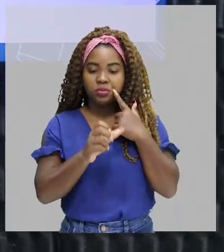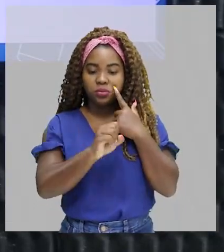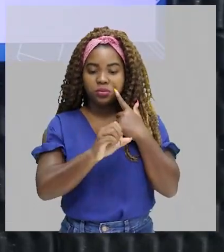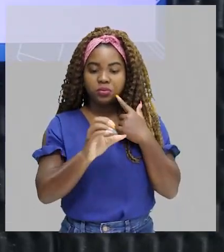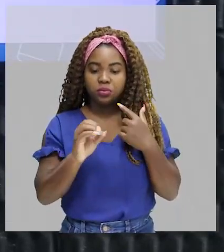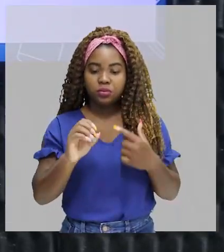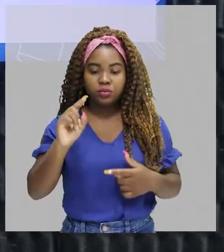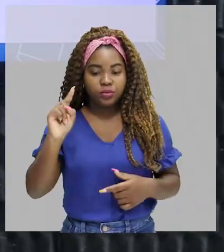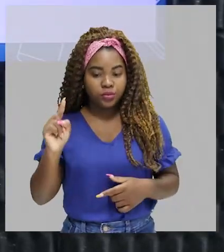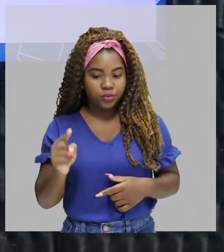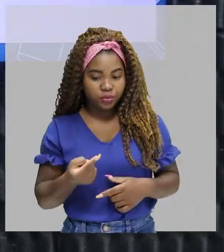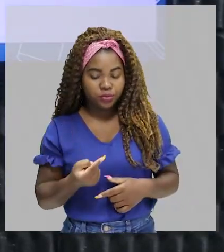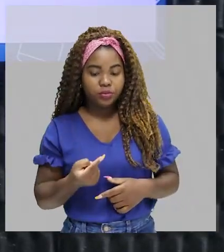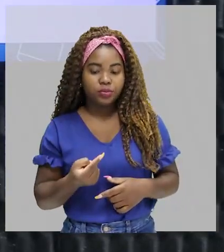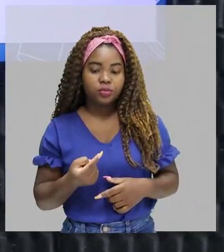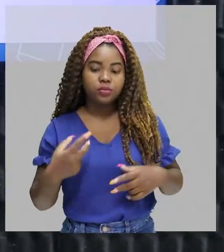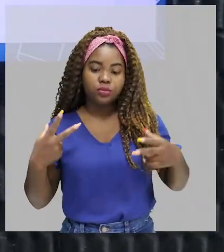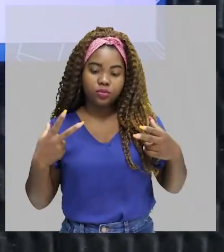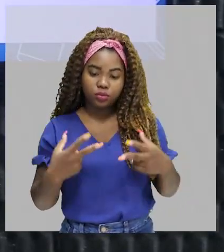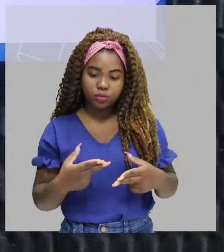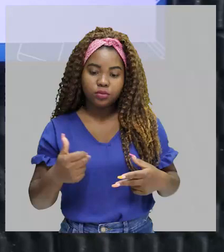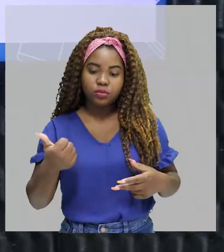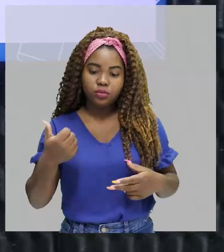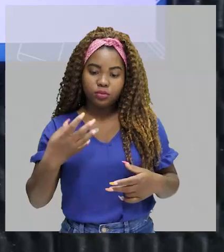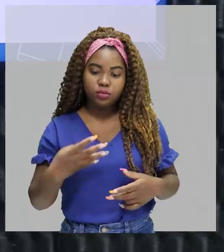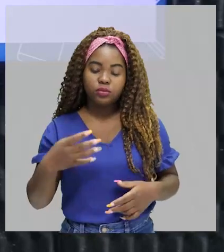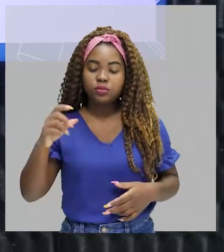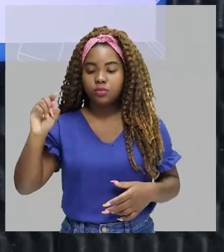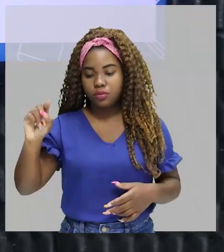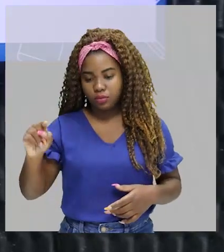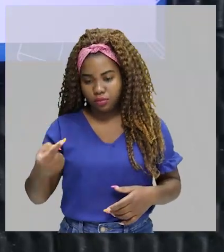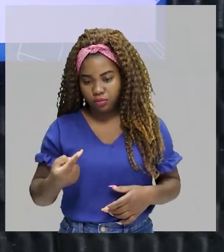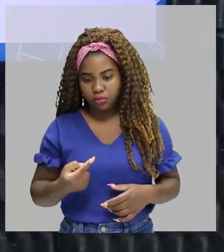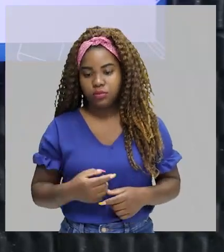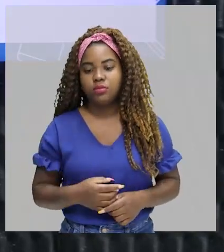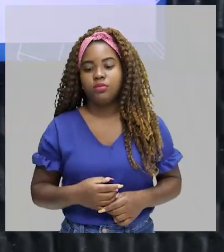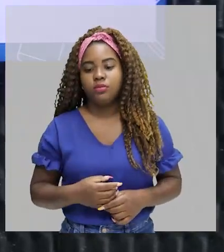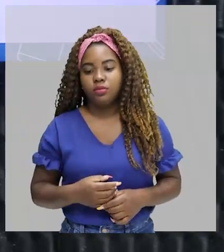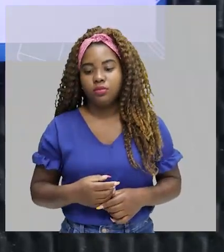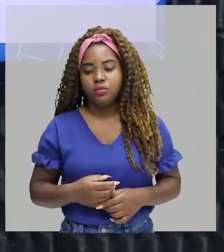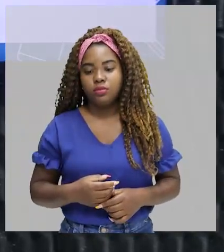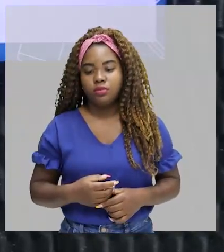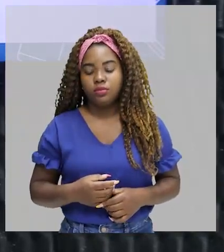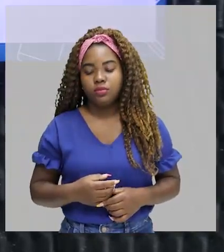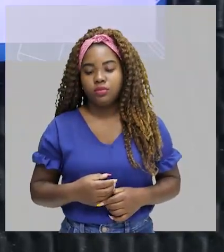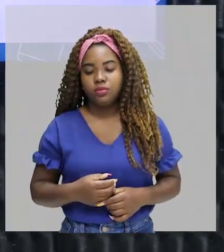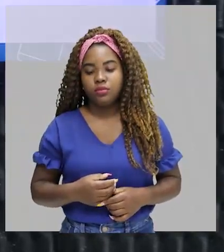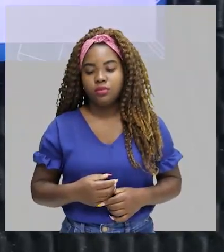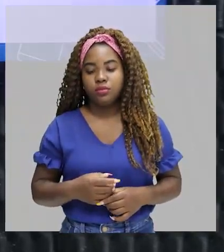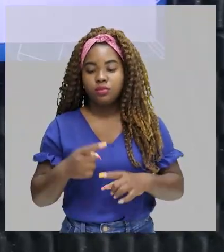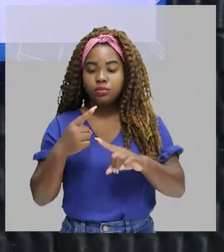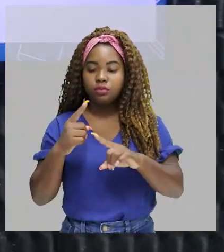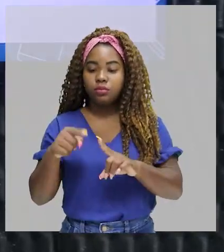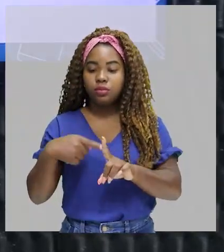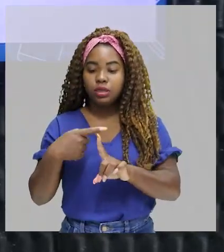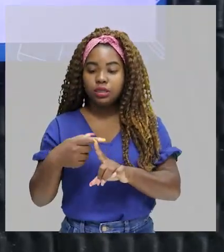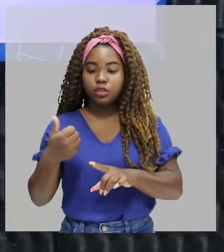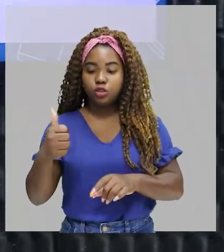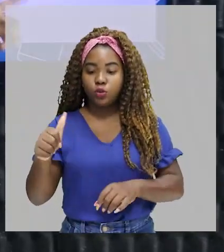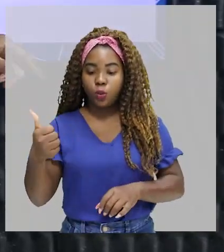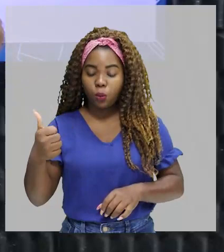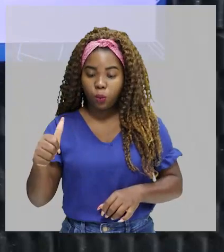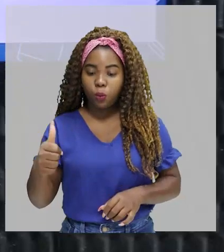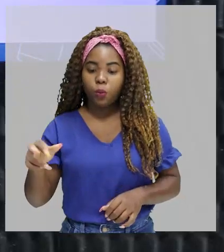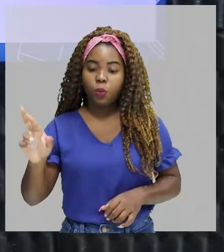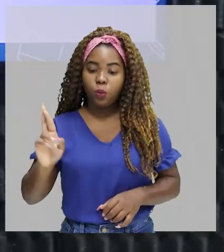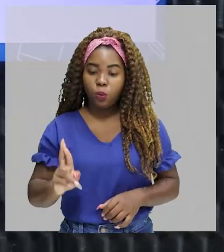ter 80 mil igual a quem? 14 mil, que é o primeiro termo, tá? Mais